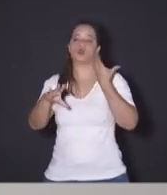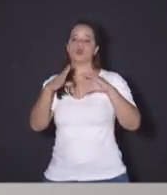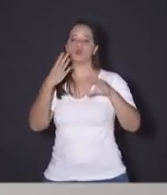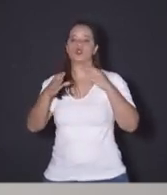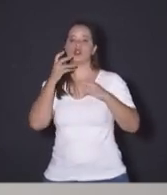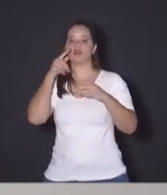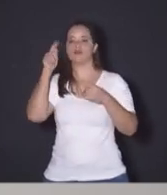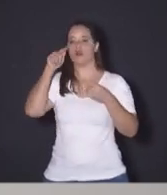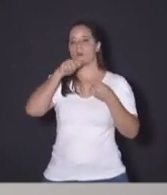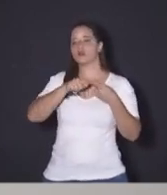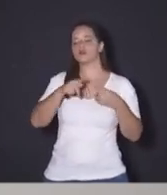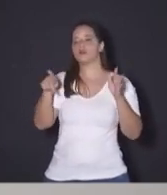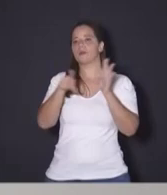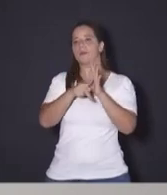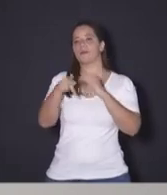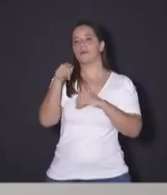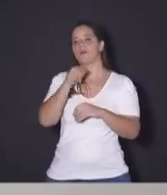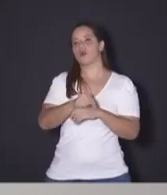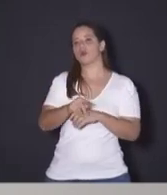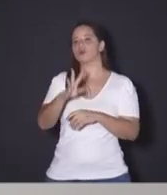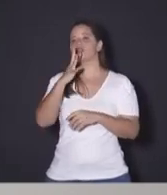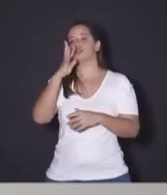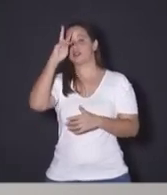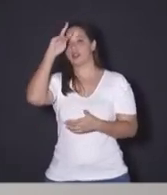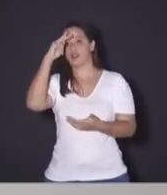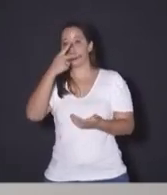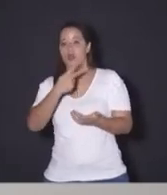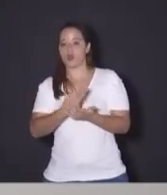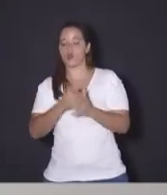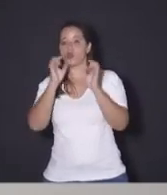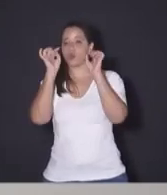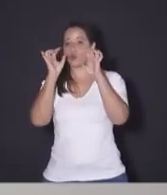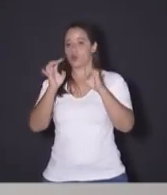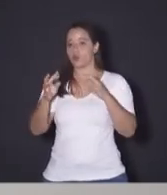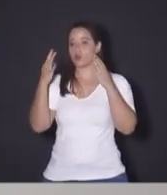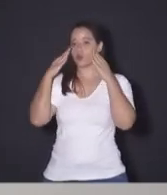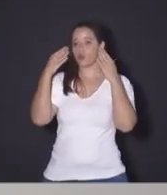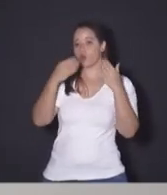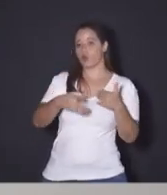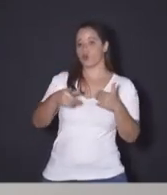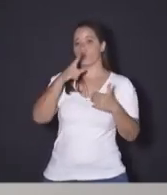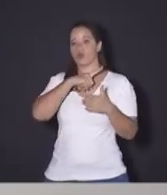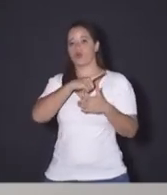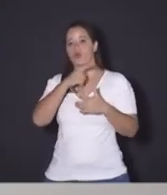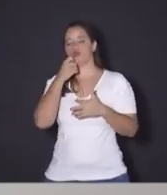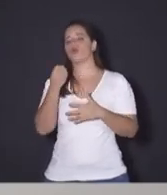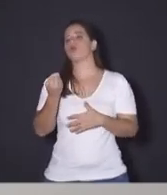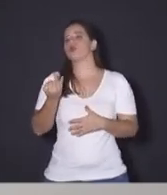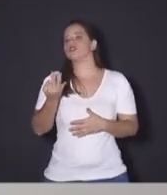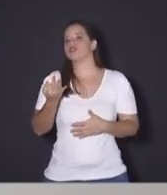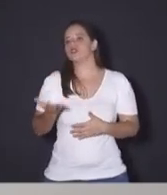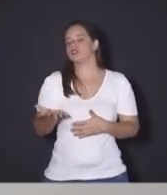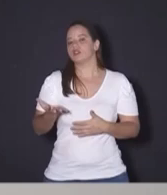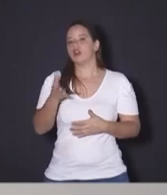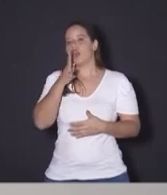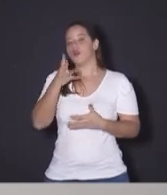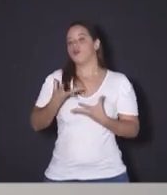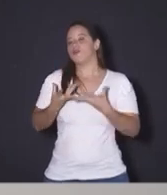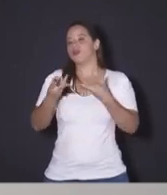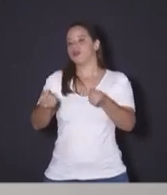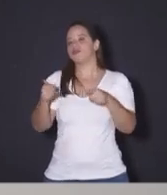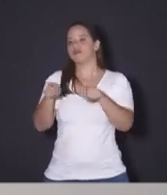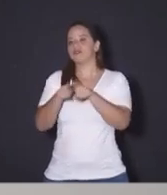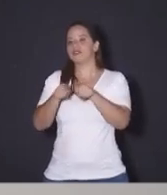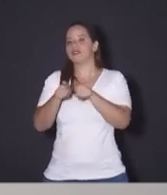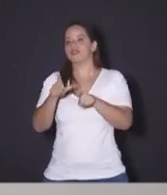forma objetiva pra isso reconhecendo as peculiaridades em entrar em critérios quantitativos né e muitas vezes também